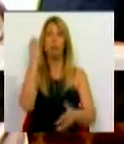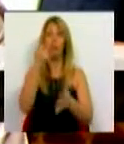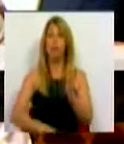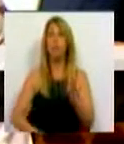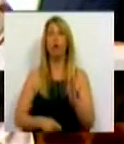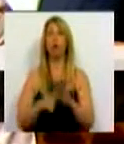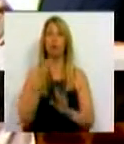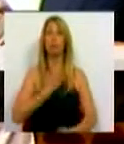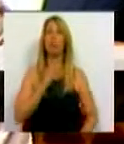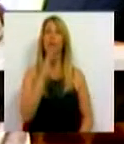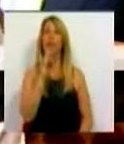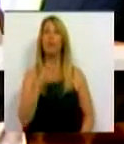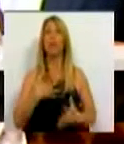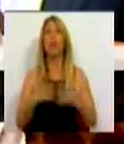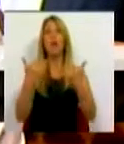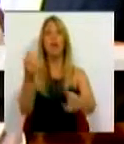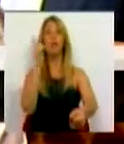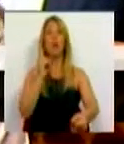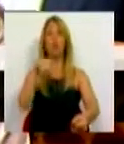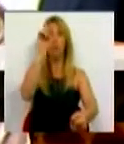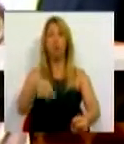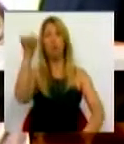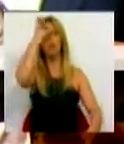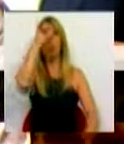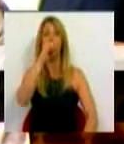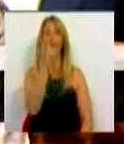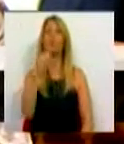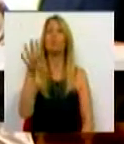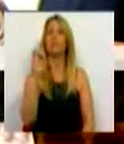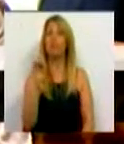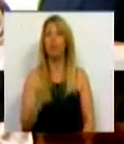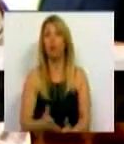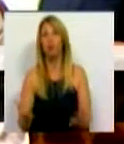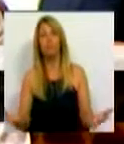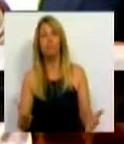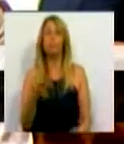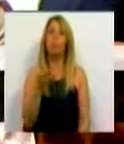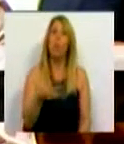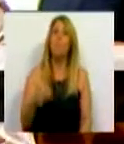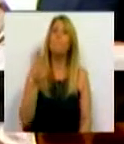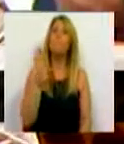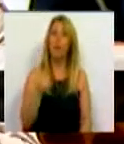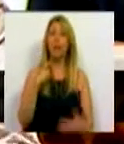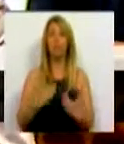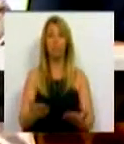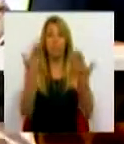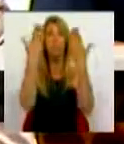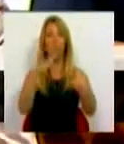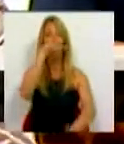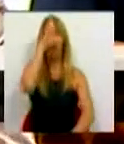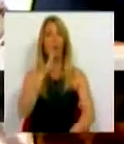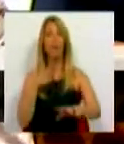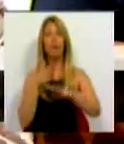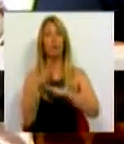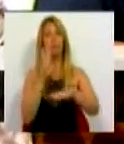diferidos após 1 de janeiro de 2016. Portanto, o PS felicita o Governo por